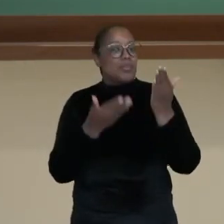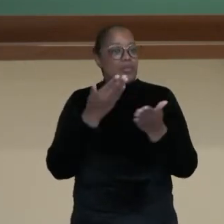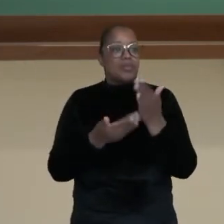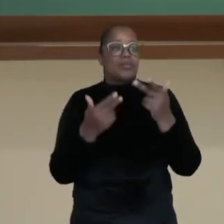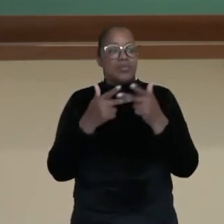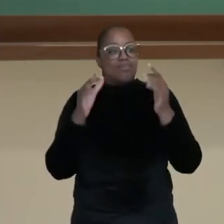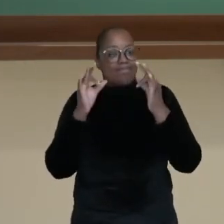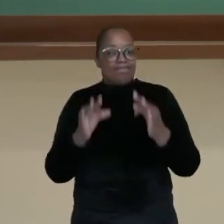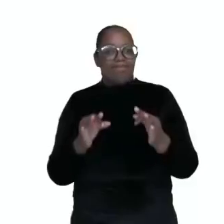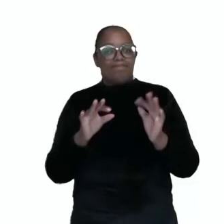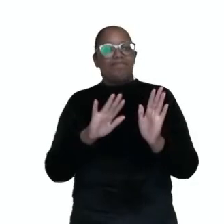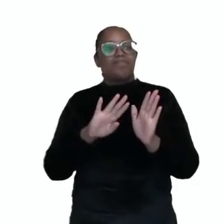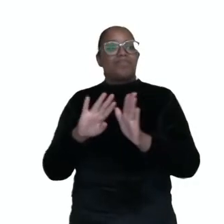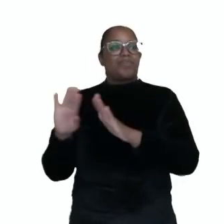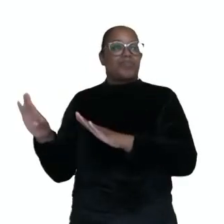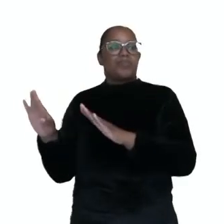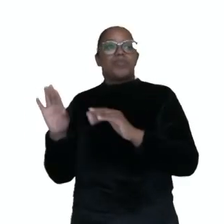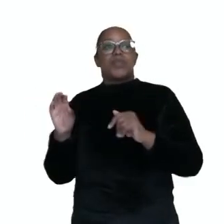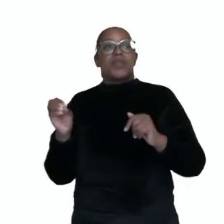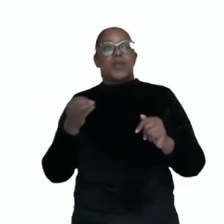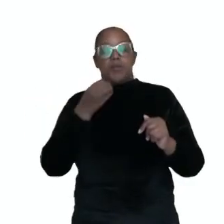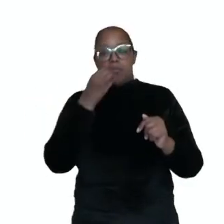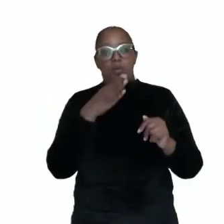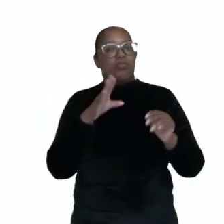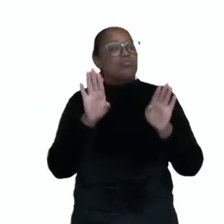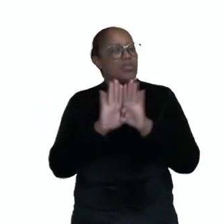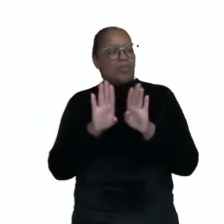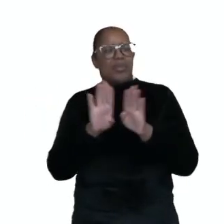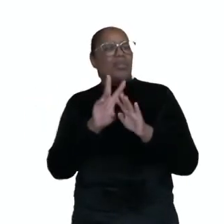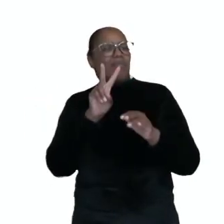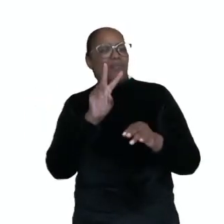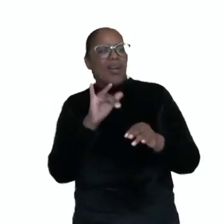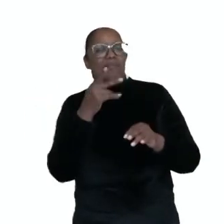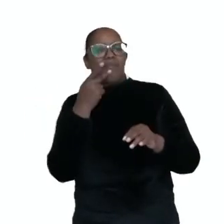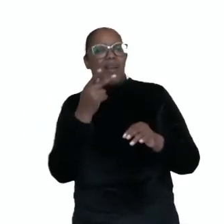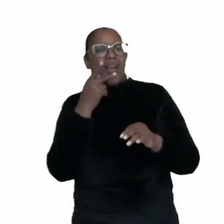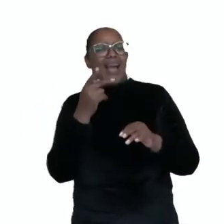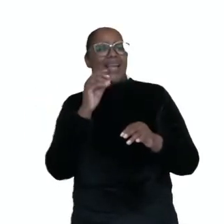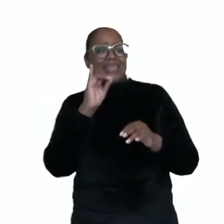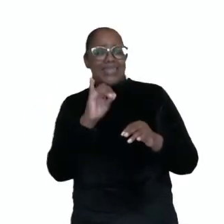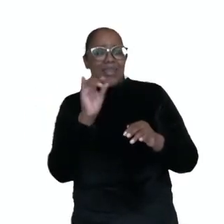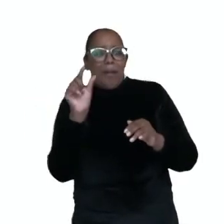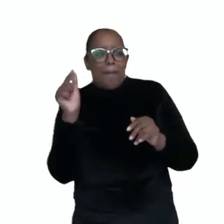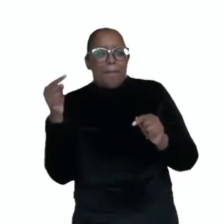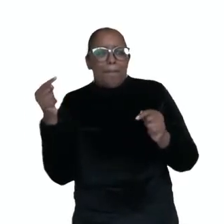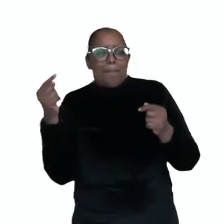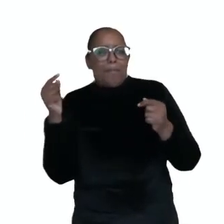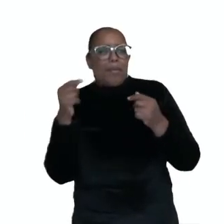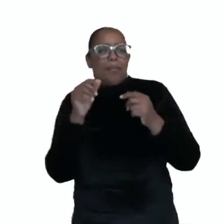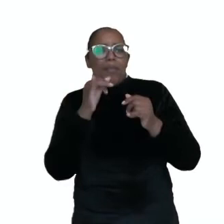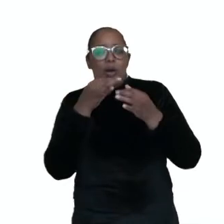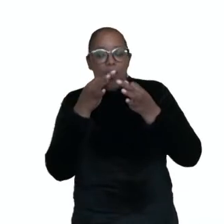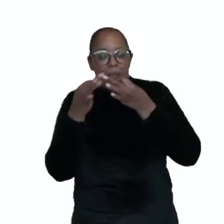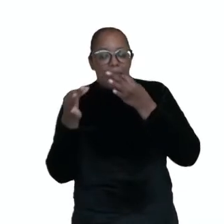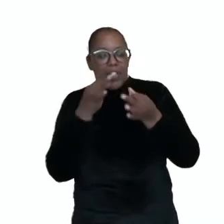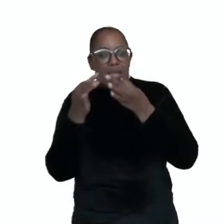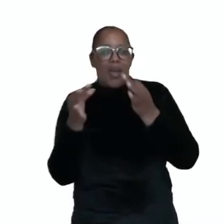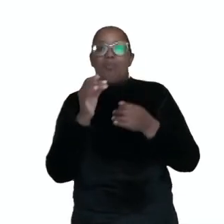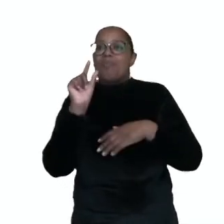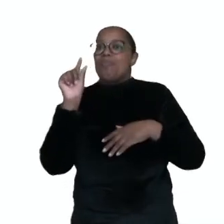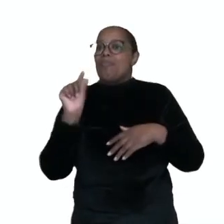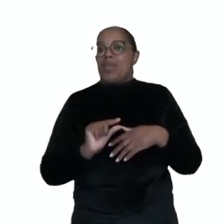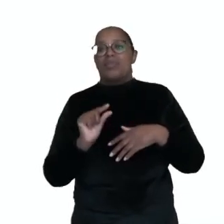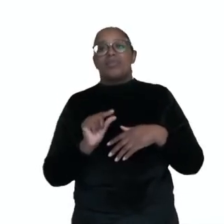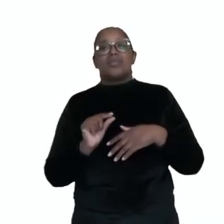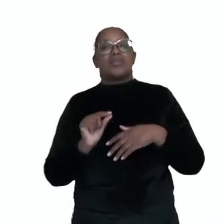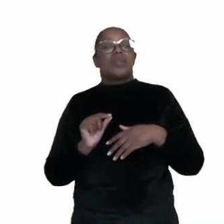capacidade. Bom, então ela vai dizer que quanto menos politizados e críticos forem os indivíduos,